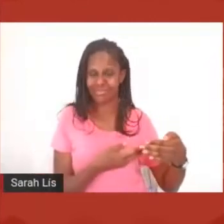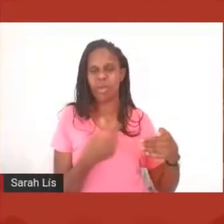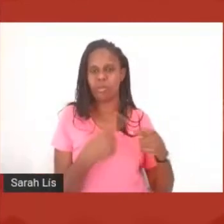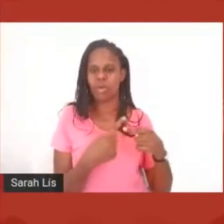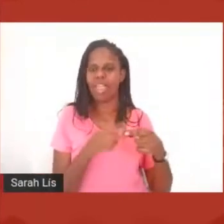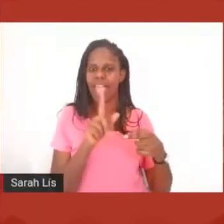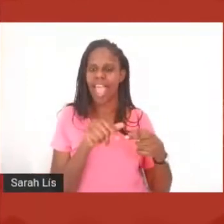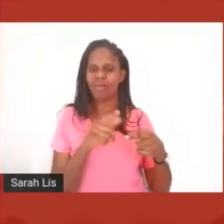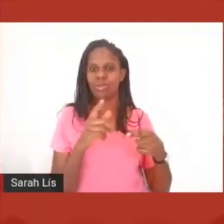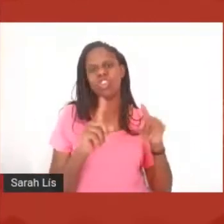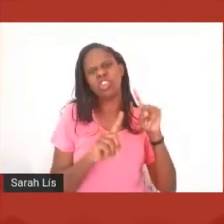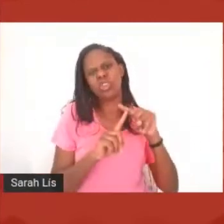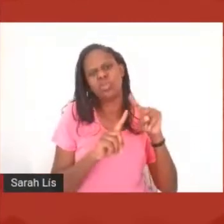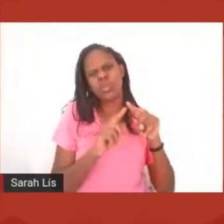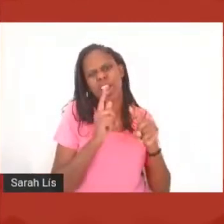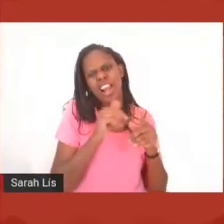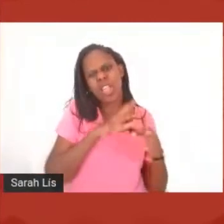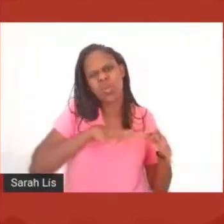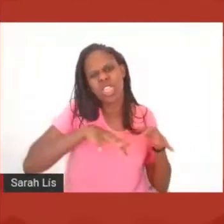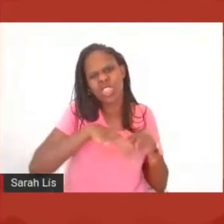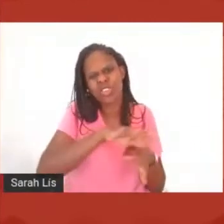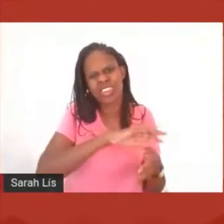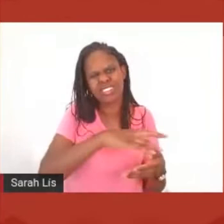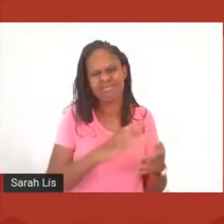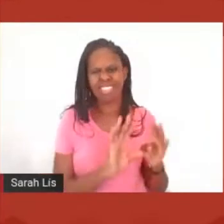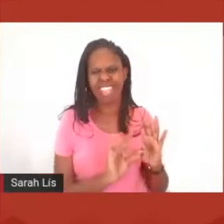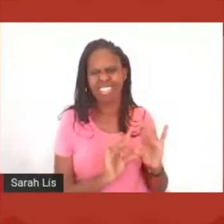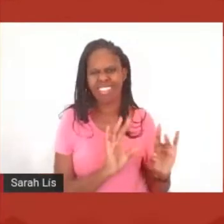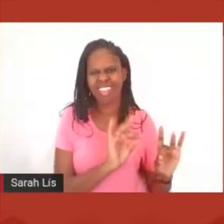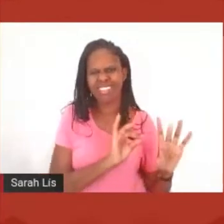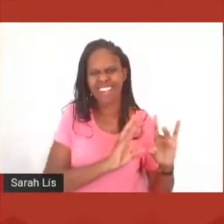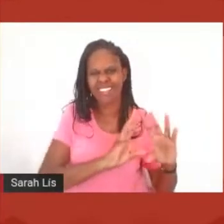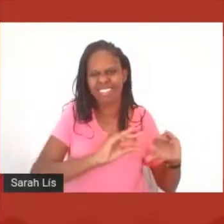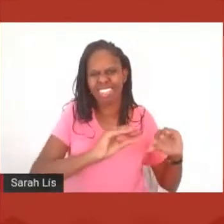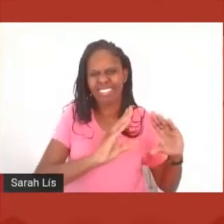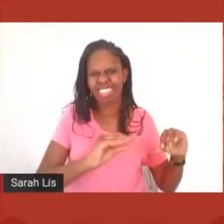de líquido, né? Então, para definir qual é esse tipo,